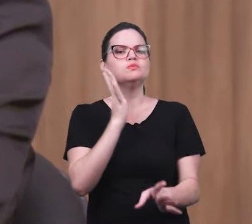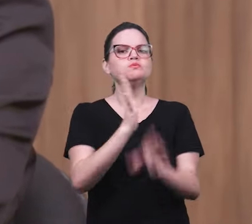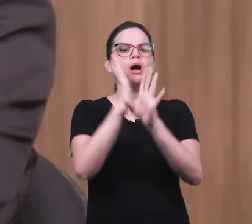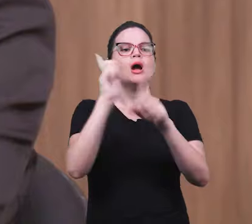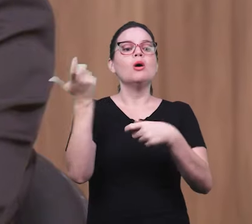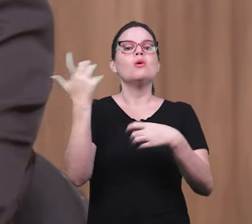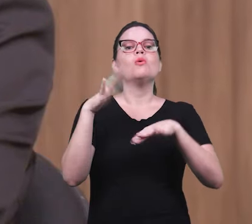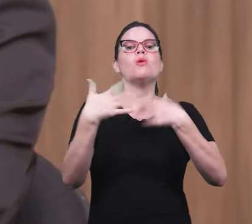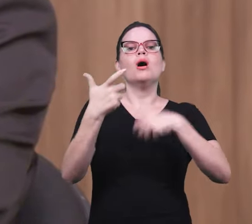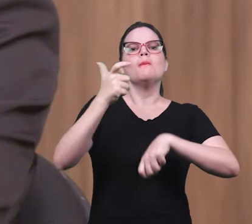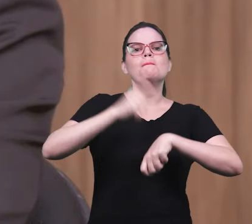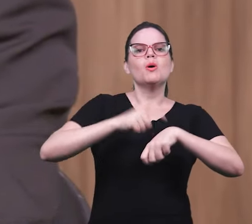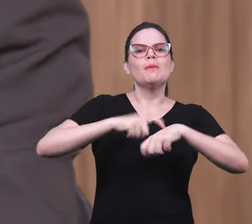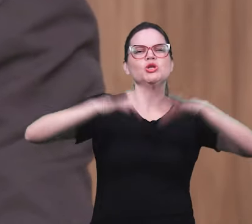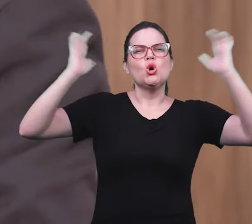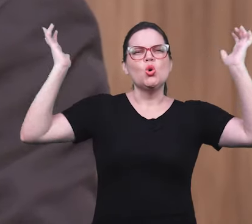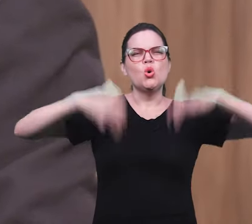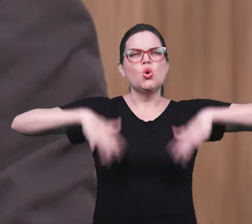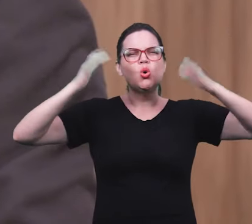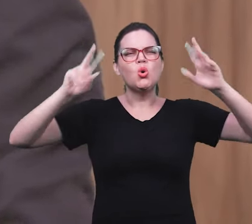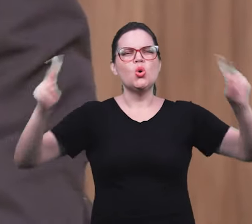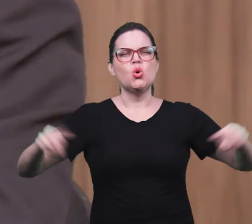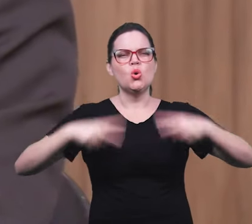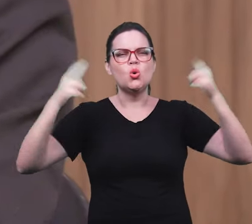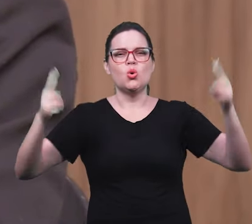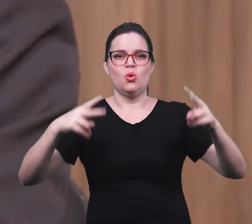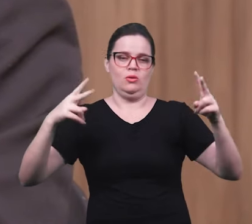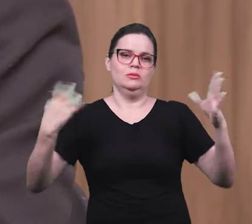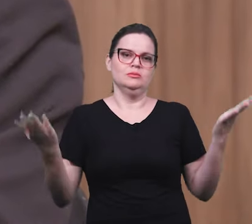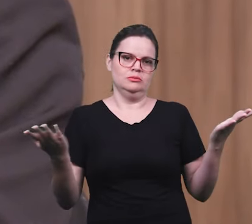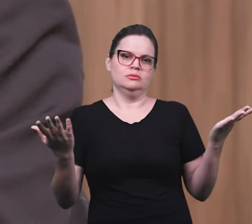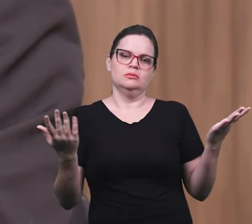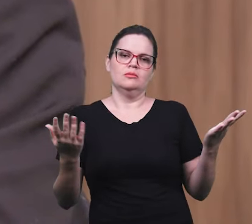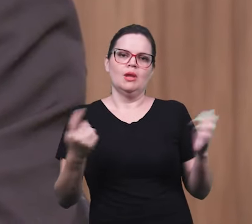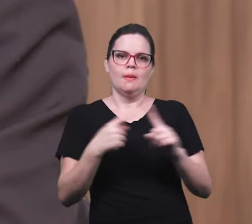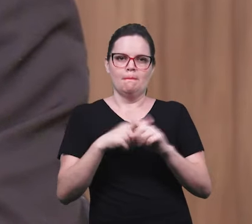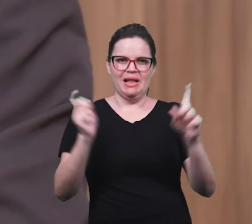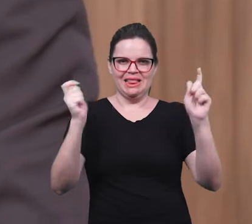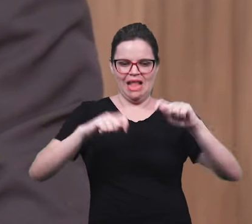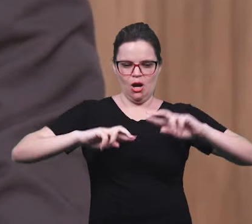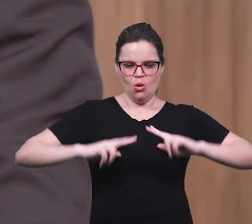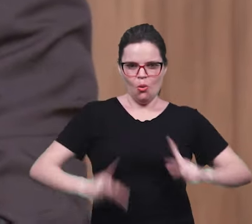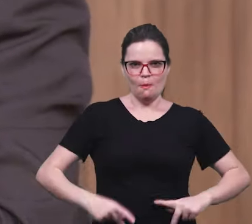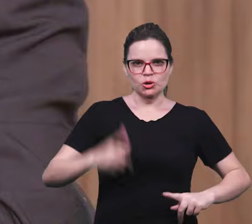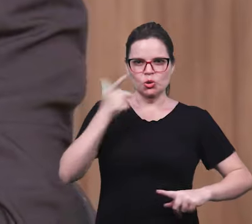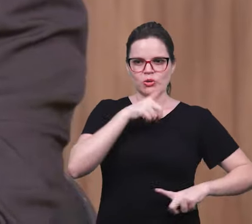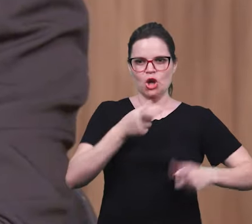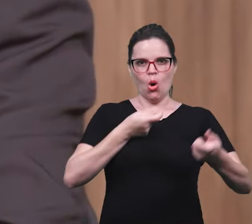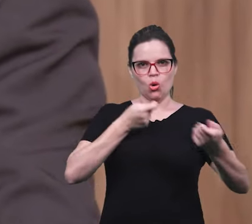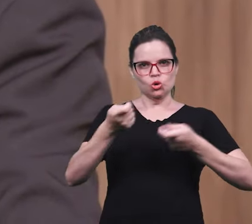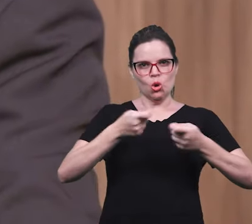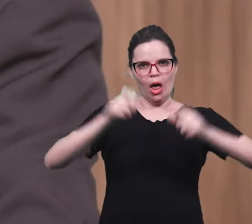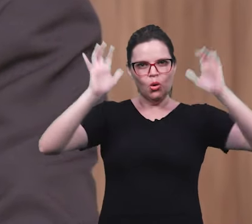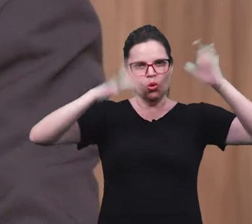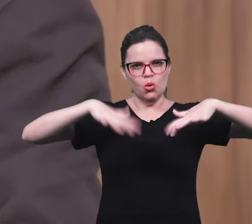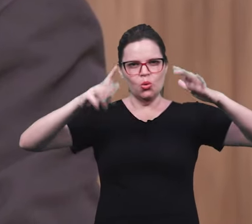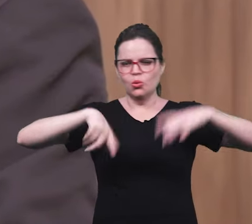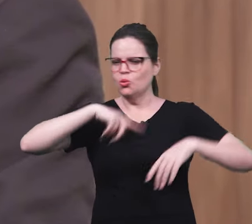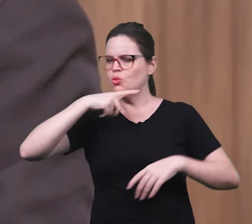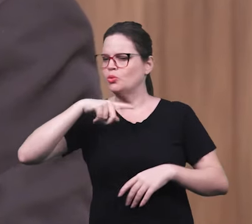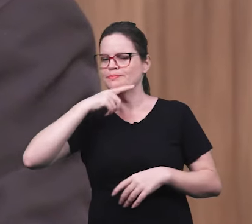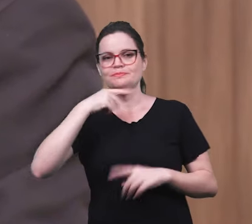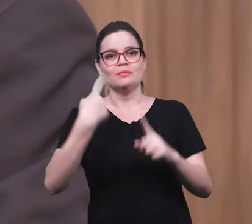não consegue acabar com a tempestade devido à energia gerada ali, né? A energia eólica dos